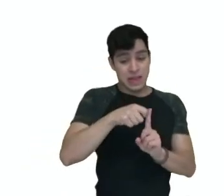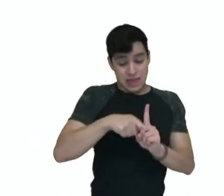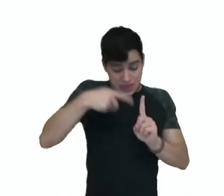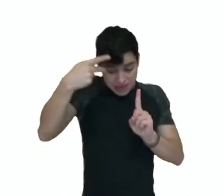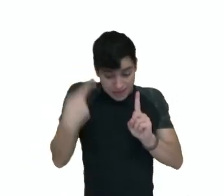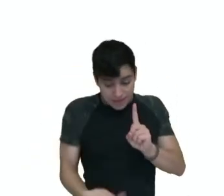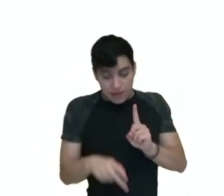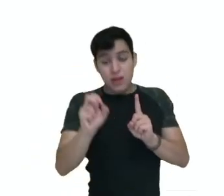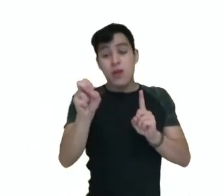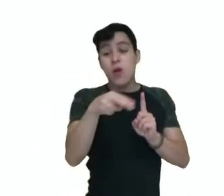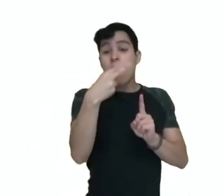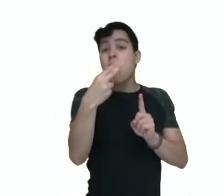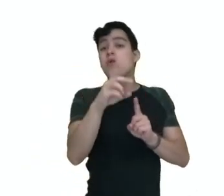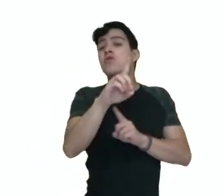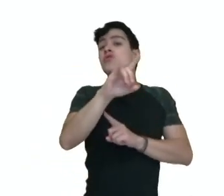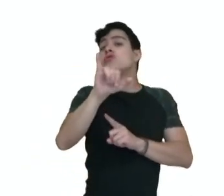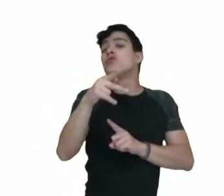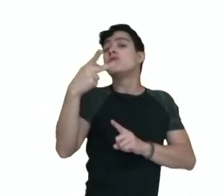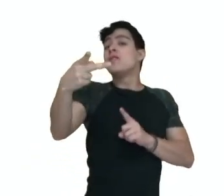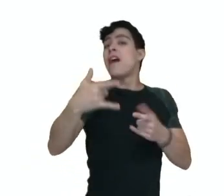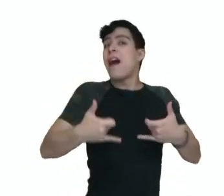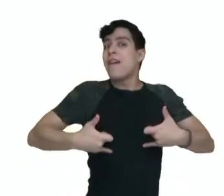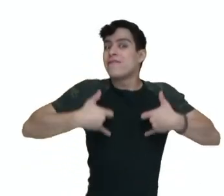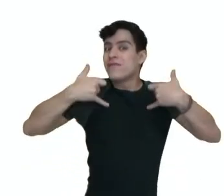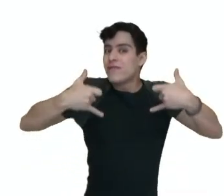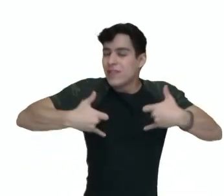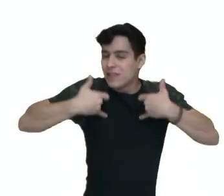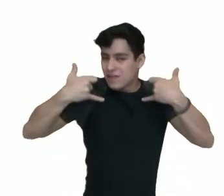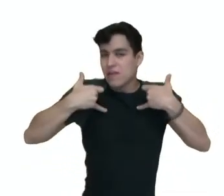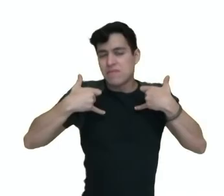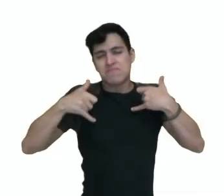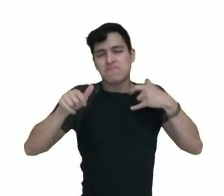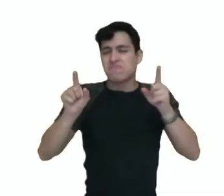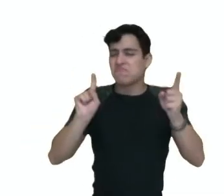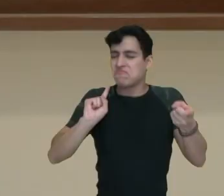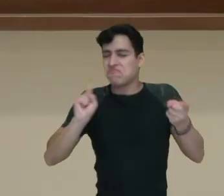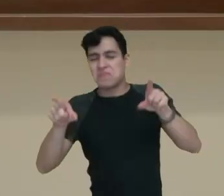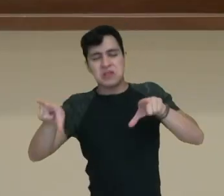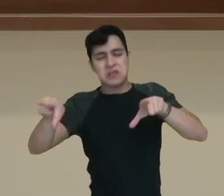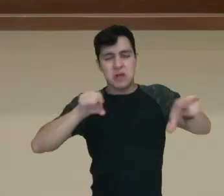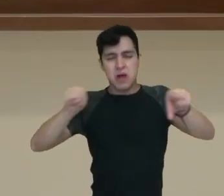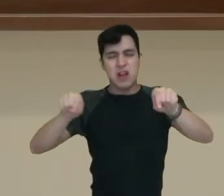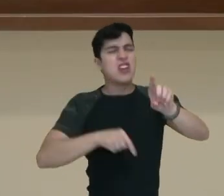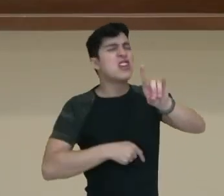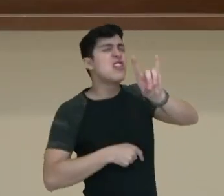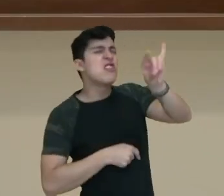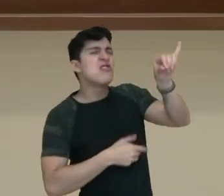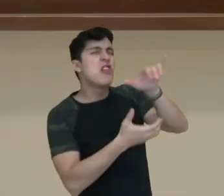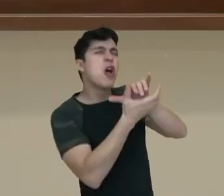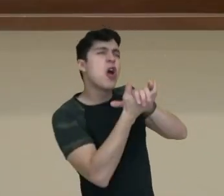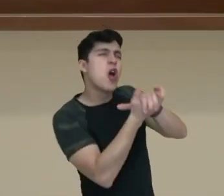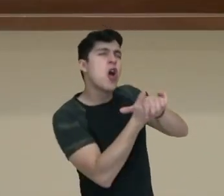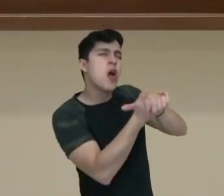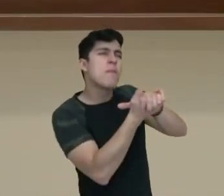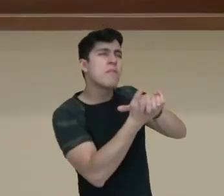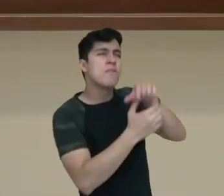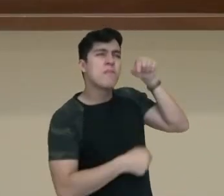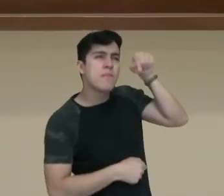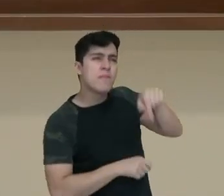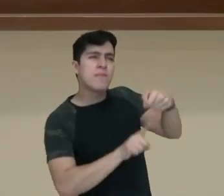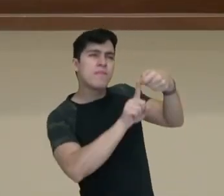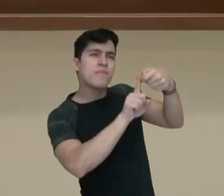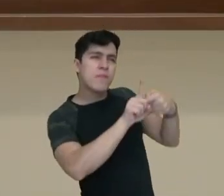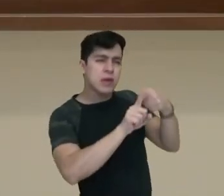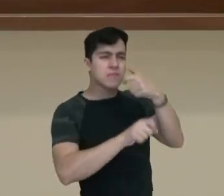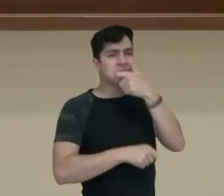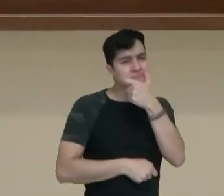mês do seu aniversário. Do mês em que estamos ou do mês do seu aniversário. Que datas comemorativas possui esse mês?